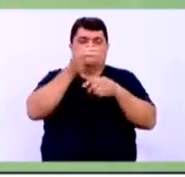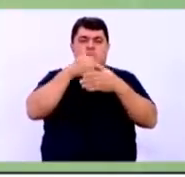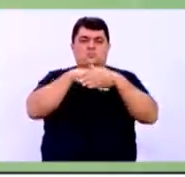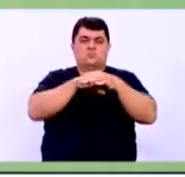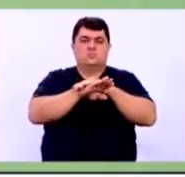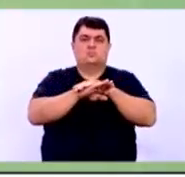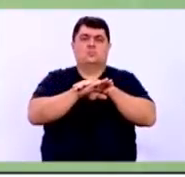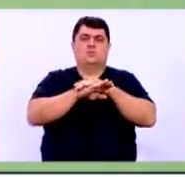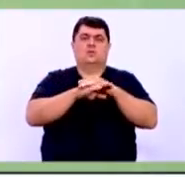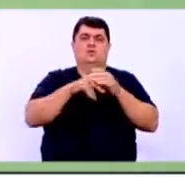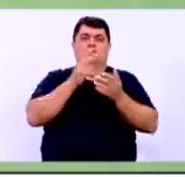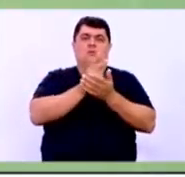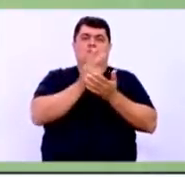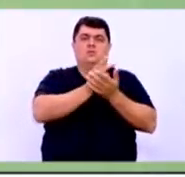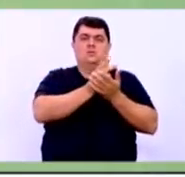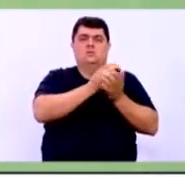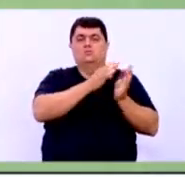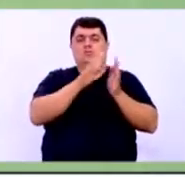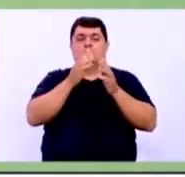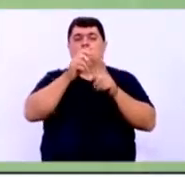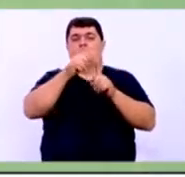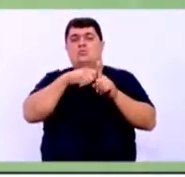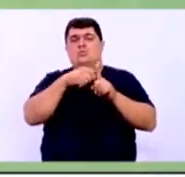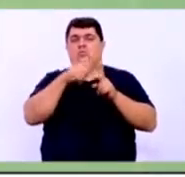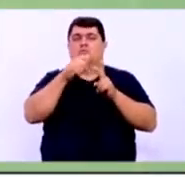ao longo de determinado período.